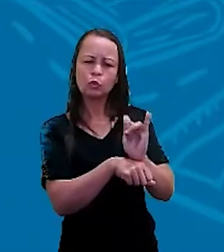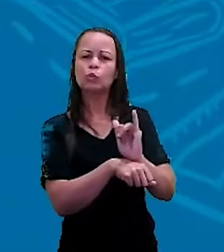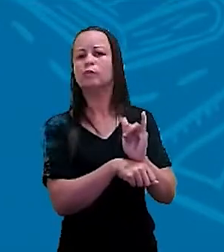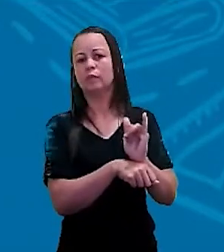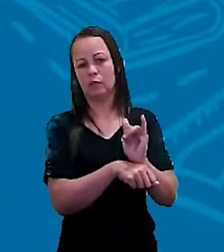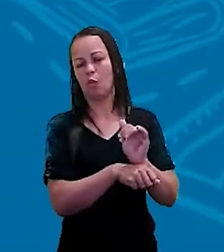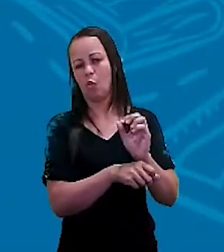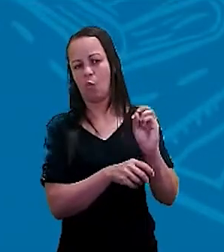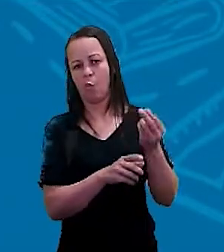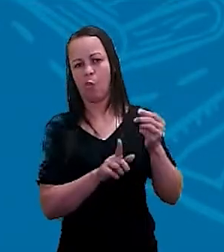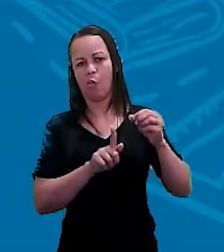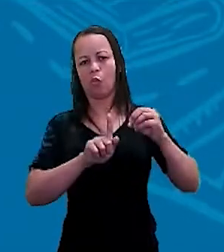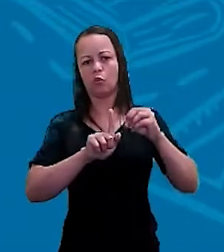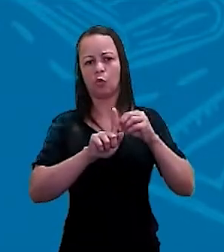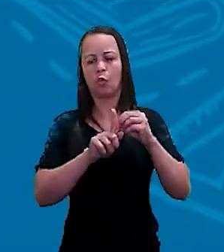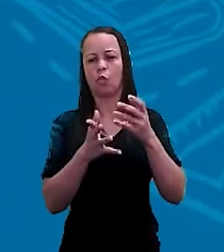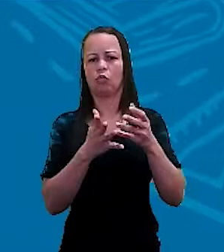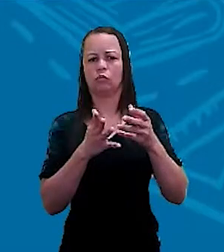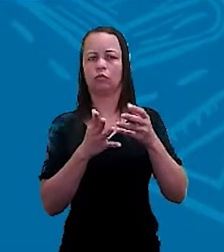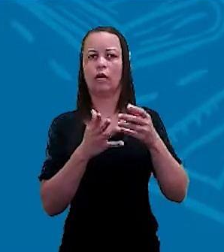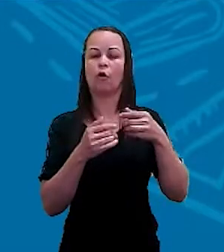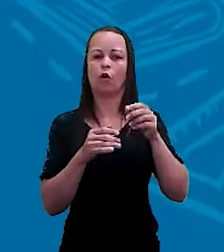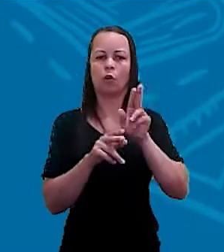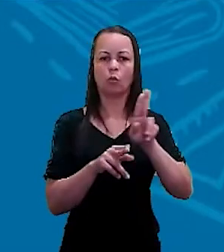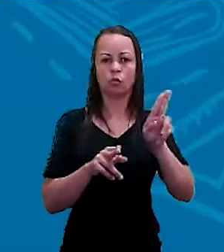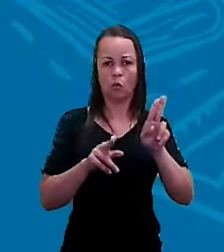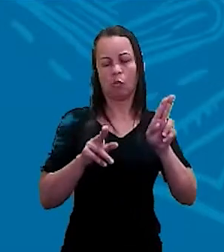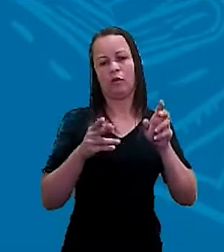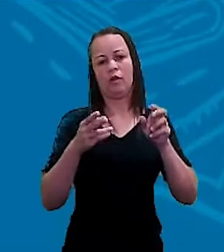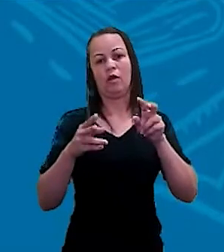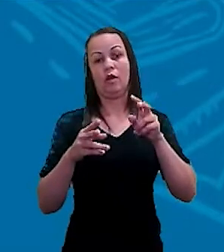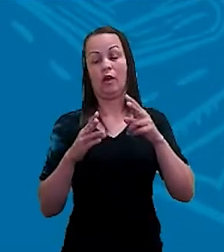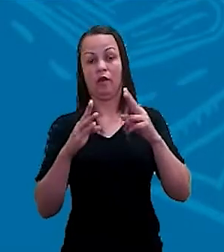ó. Vitória Ensina em Casa, coloca lá.